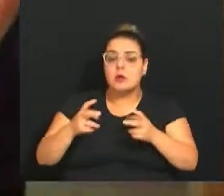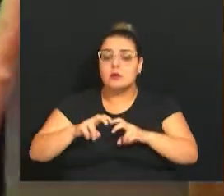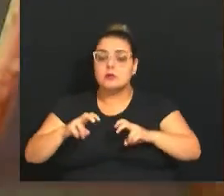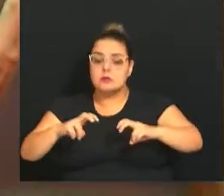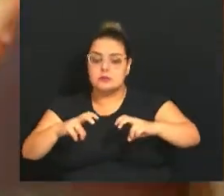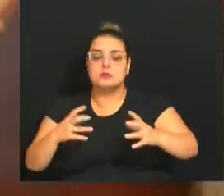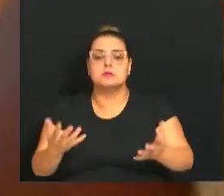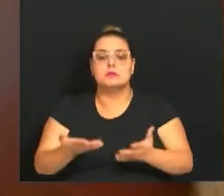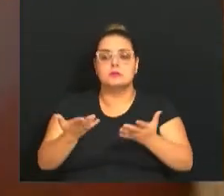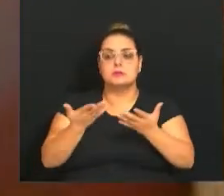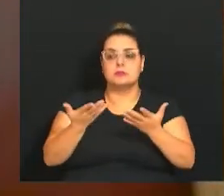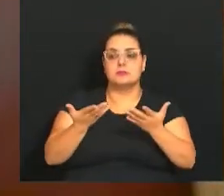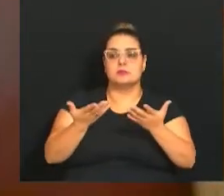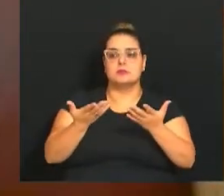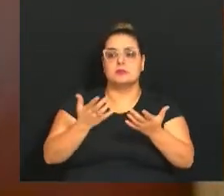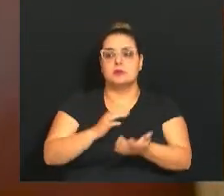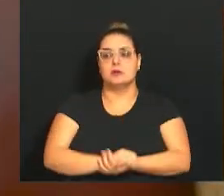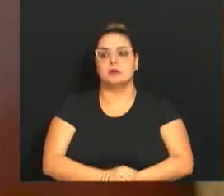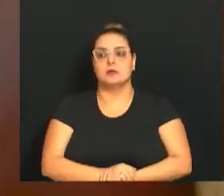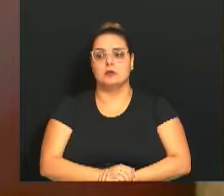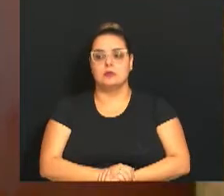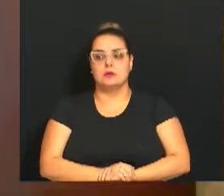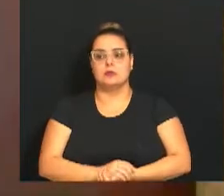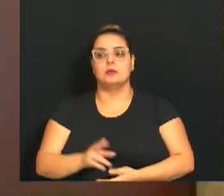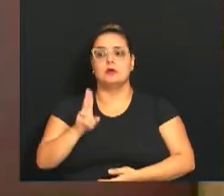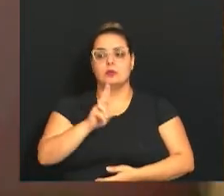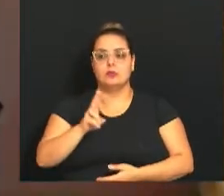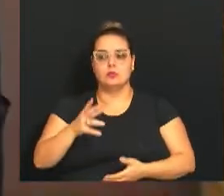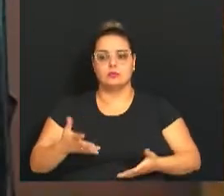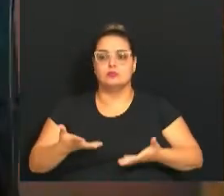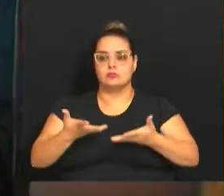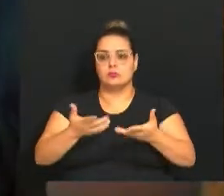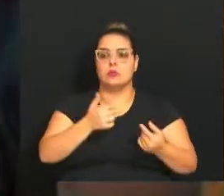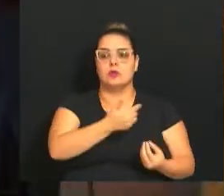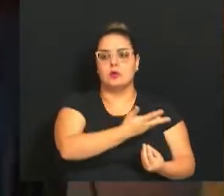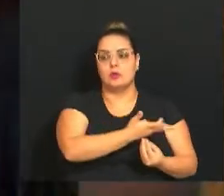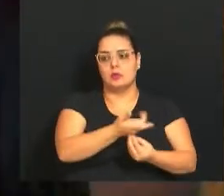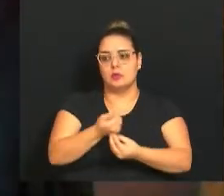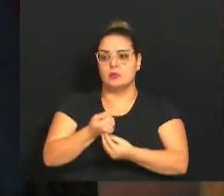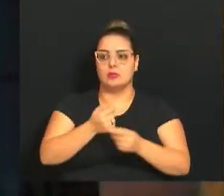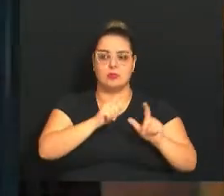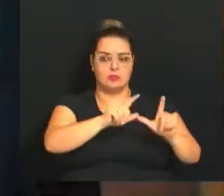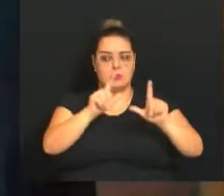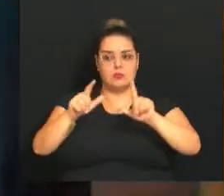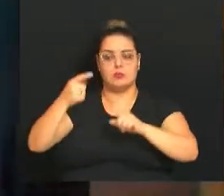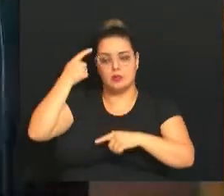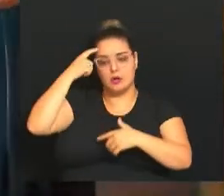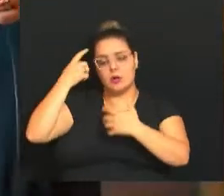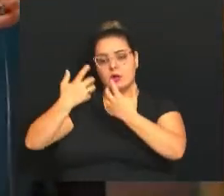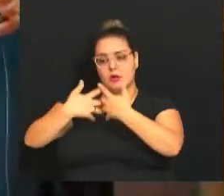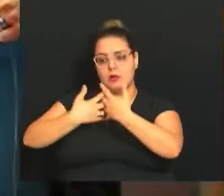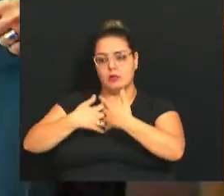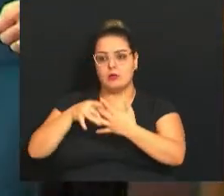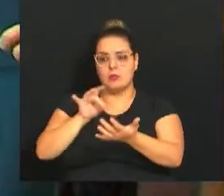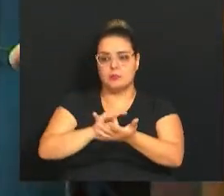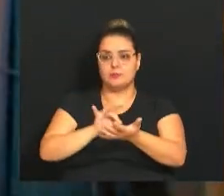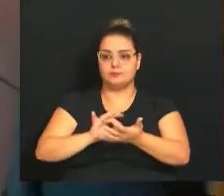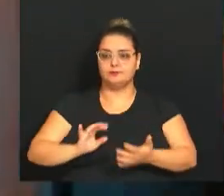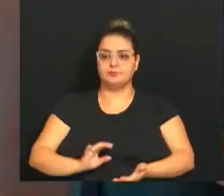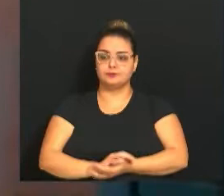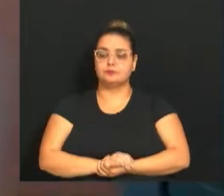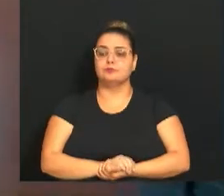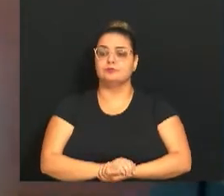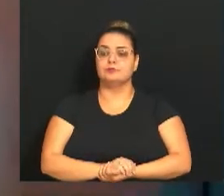que as pessoas realmente usem a exposição, seja ela qual for, para refletir sobre a sua própria realidade. Bom, a gente está vendo